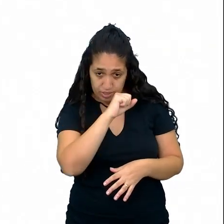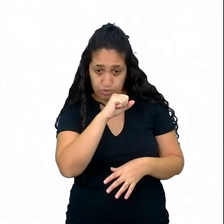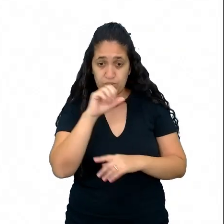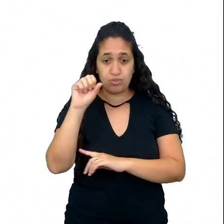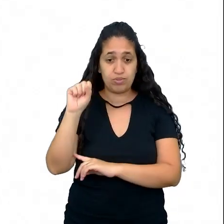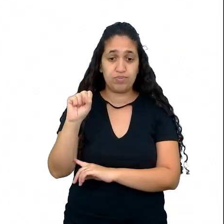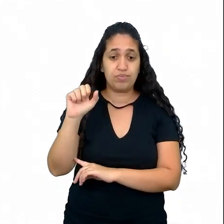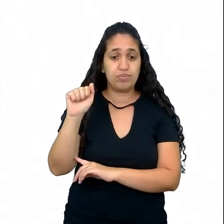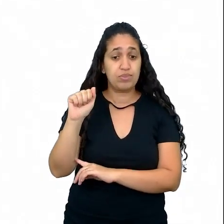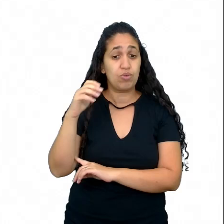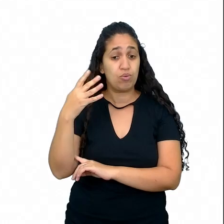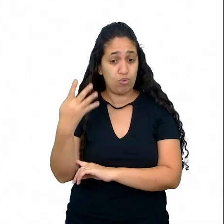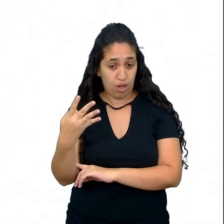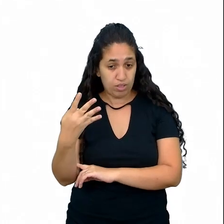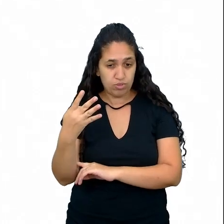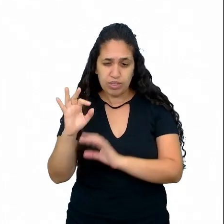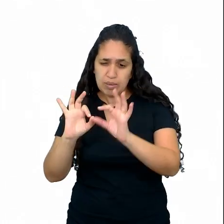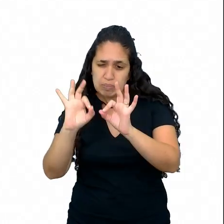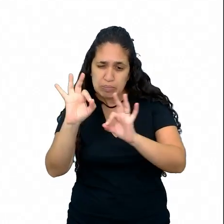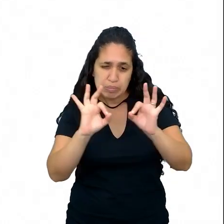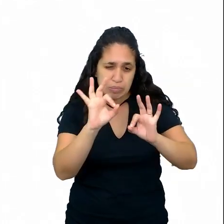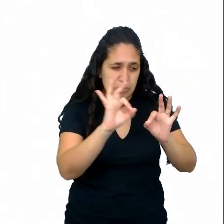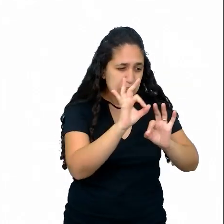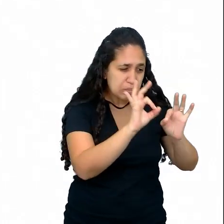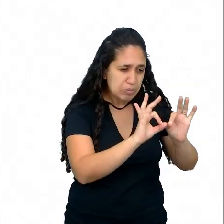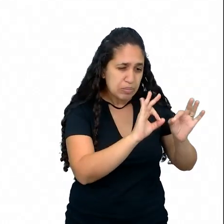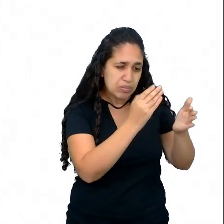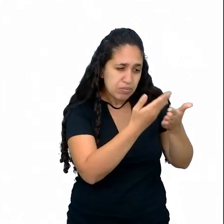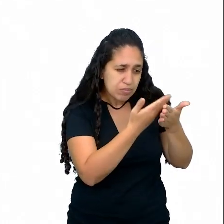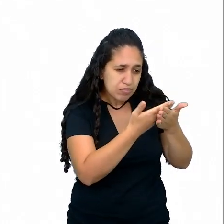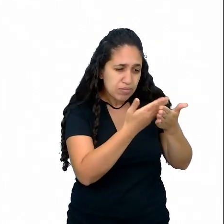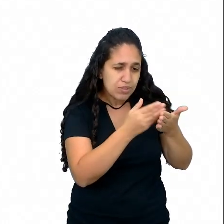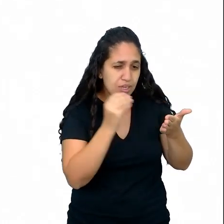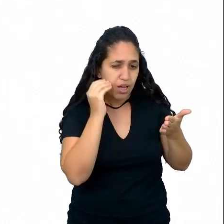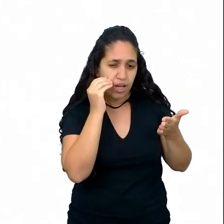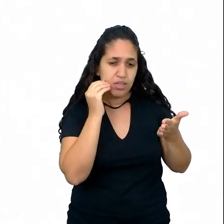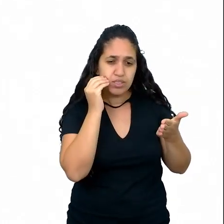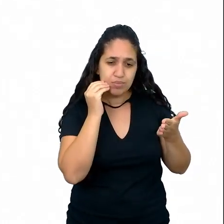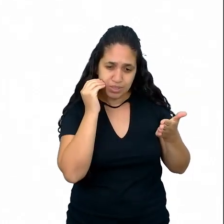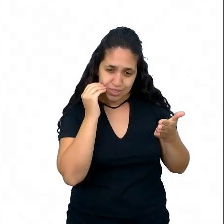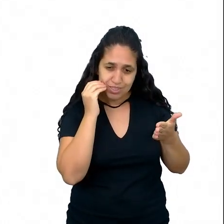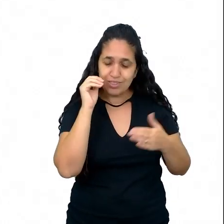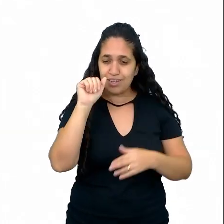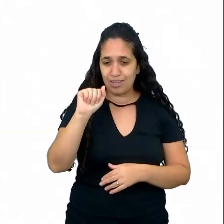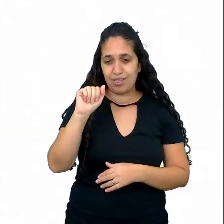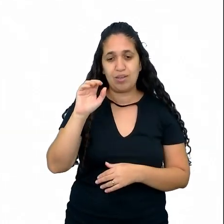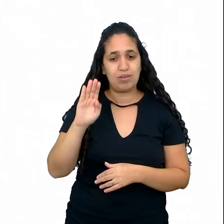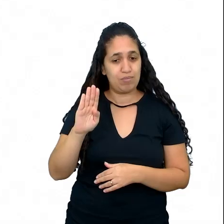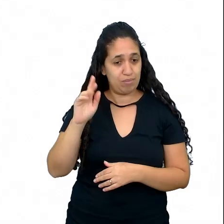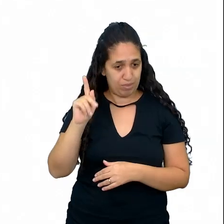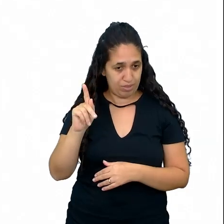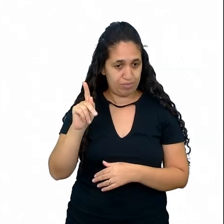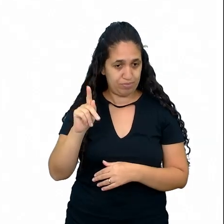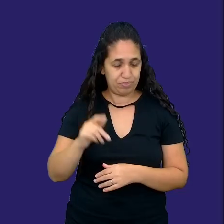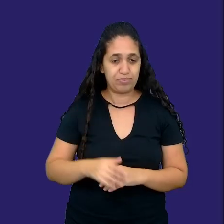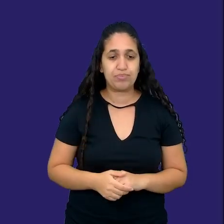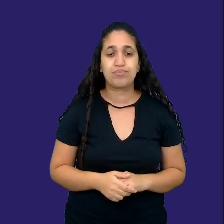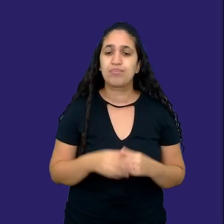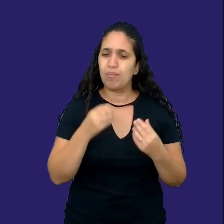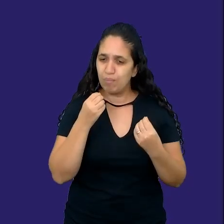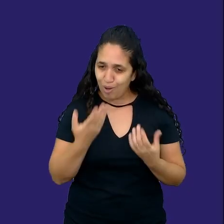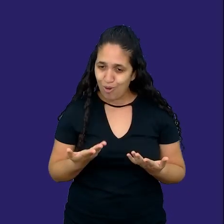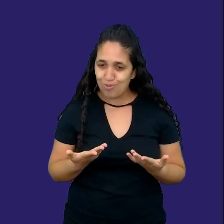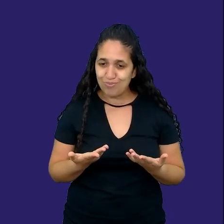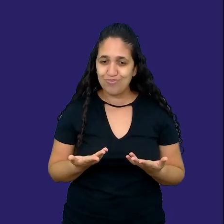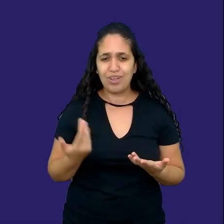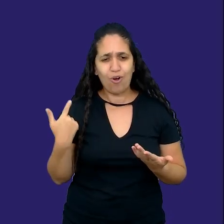SA4, a fim de executar as mini-lições contidas nas experiências da aprendizagem baseada em projetos. Bom, então, para a